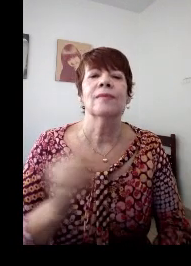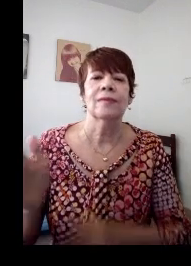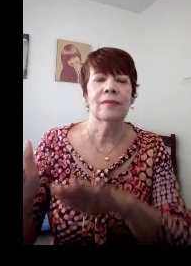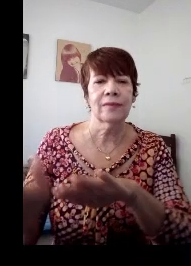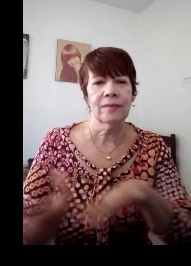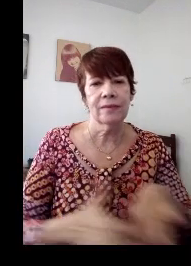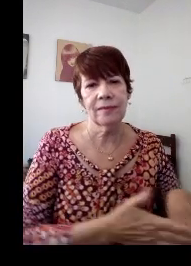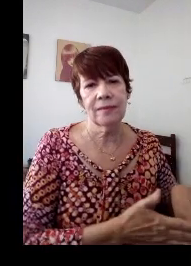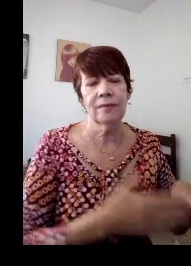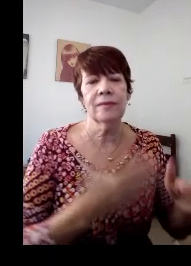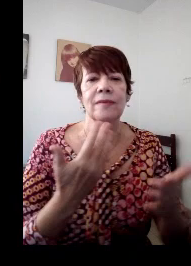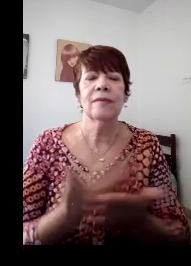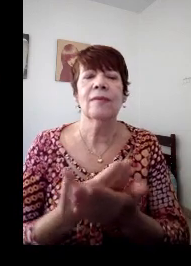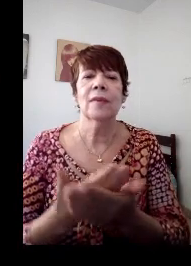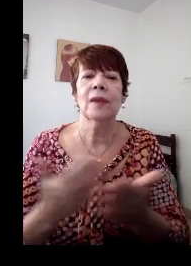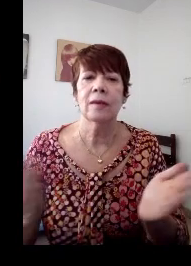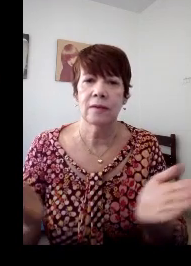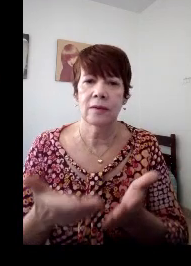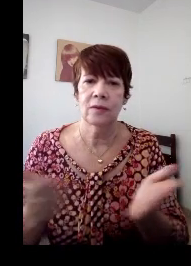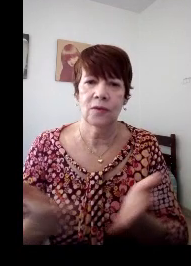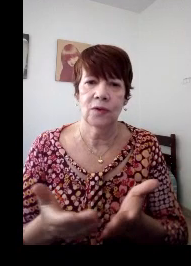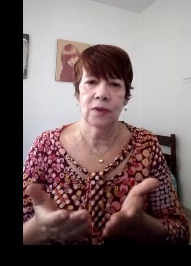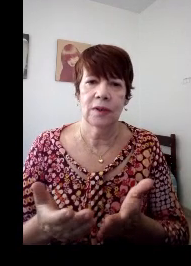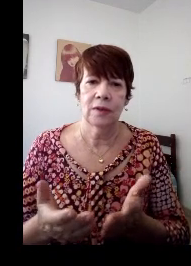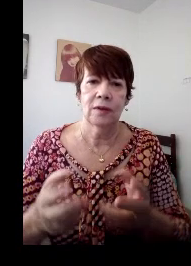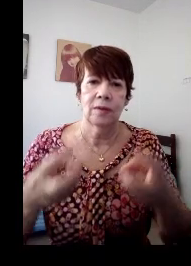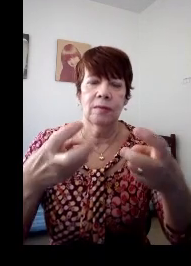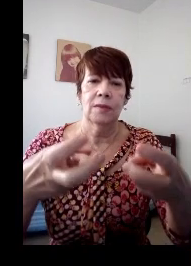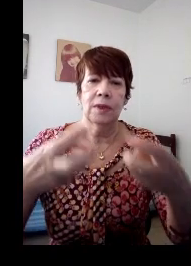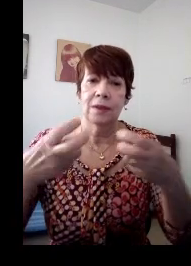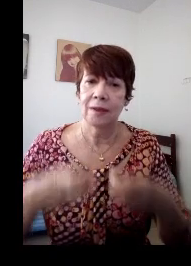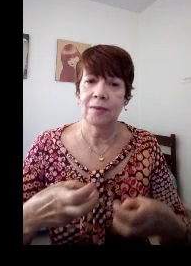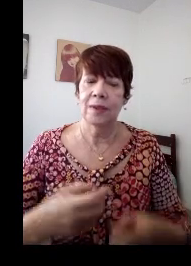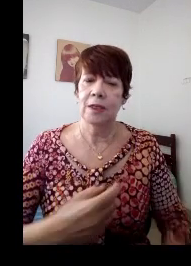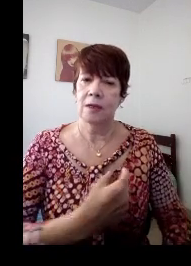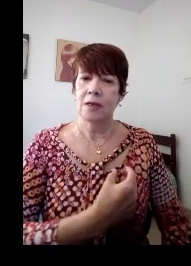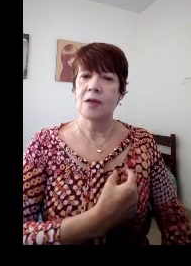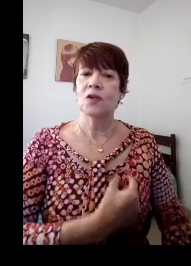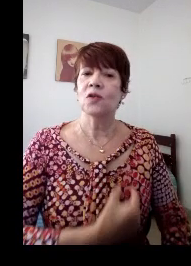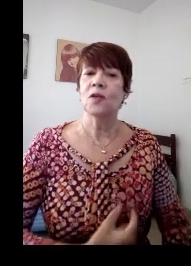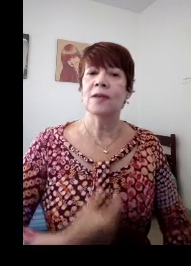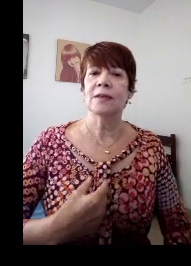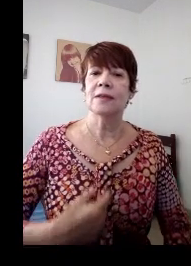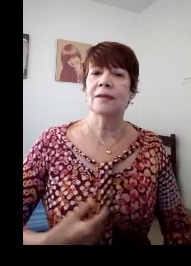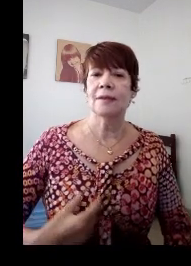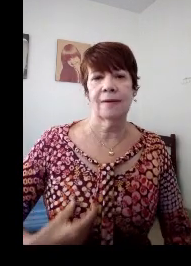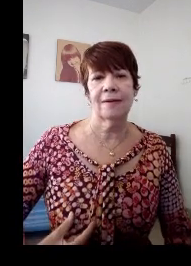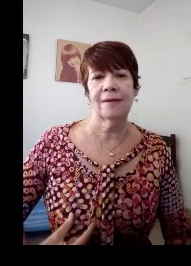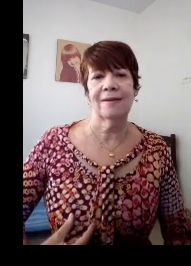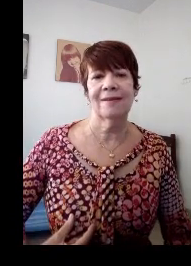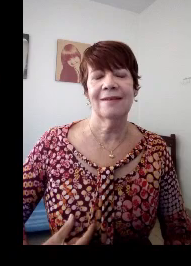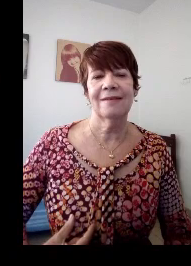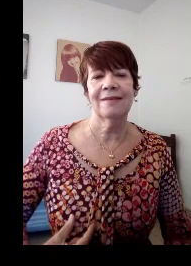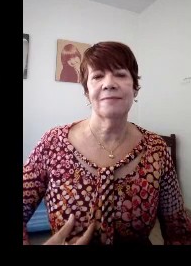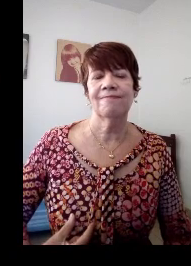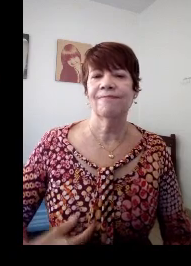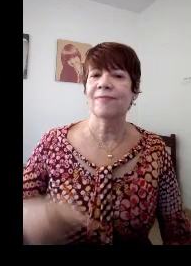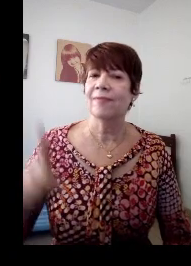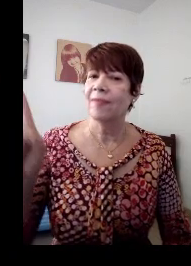na nossa lição de hoje, nós estamos vendo que José, então,